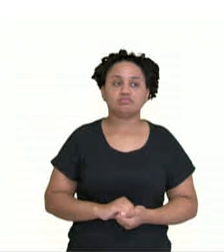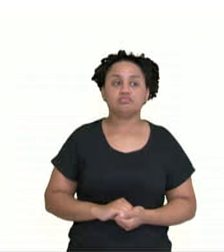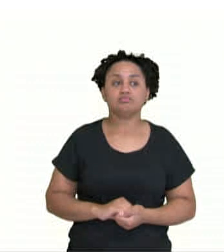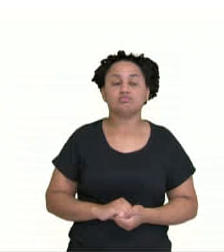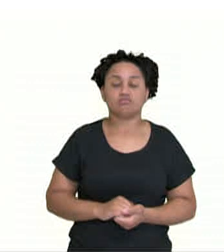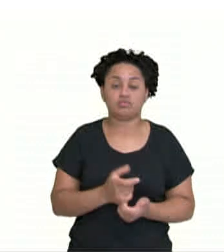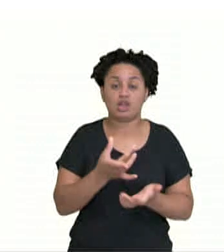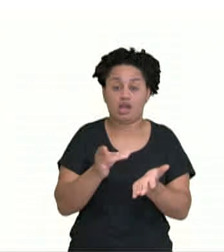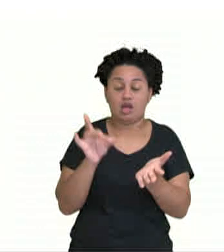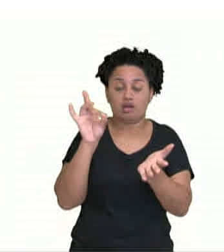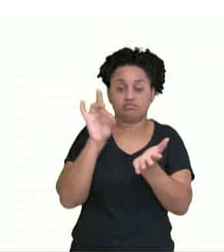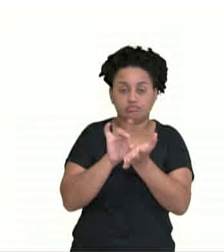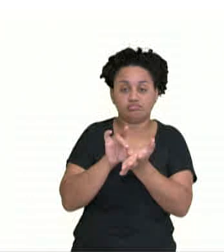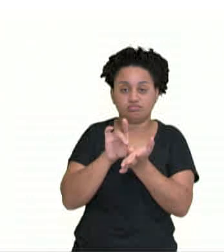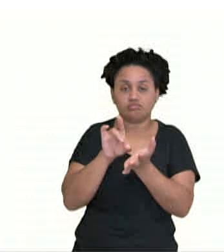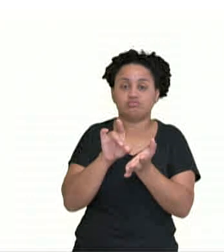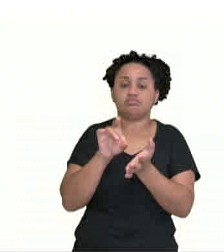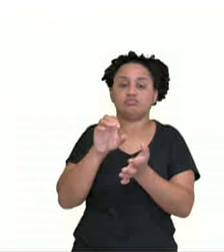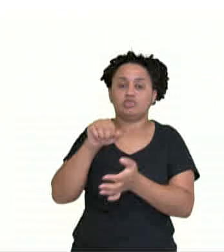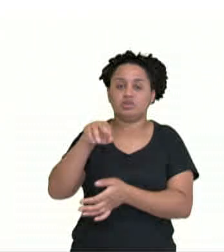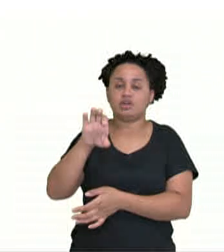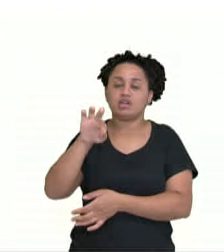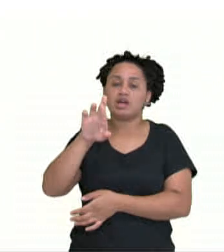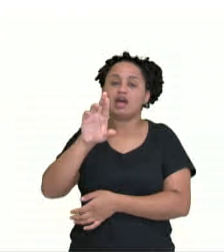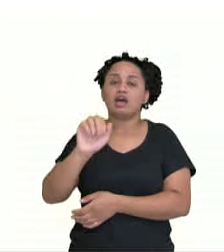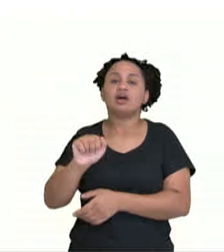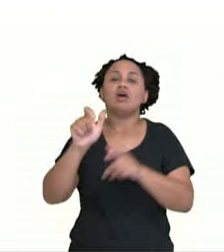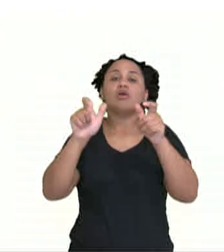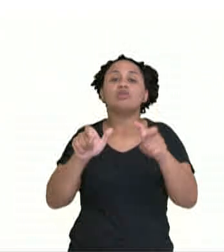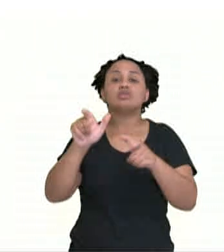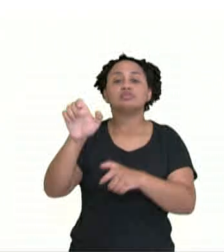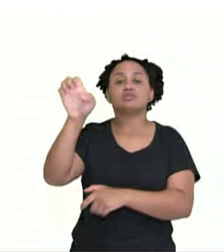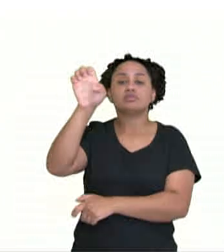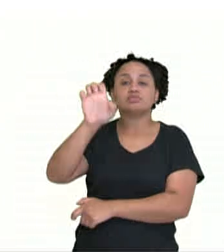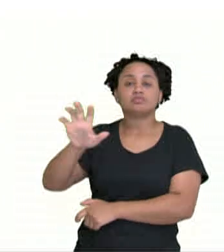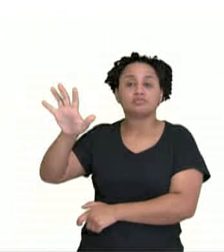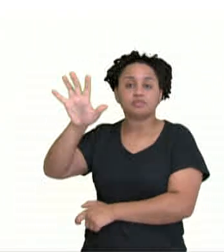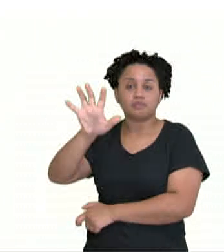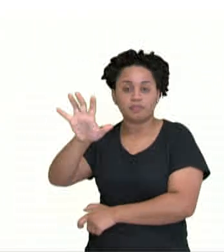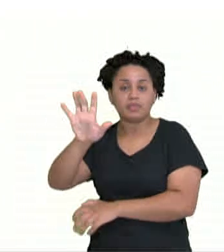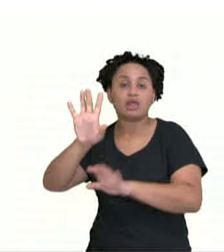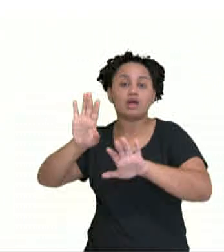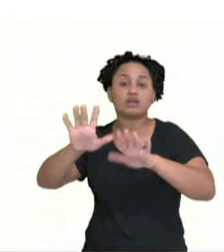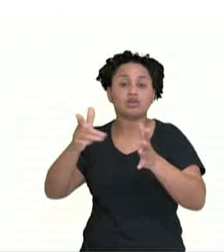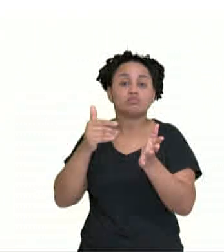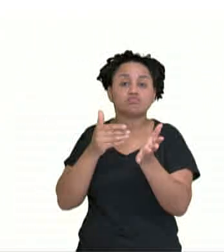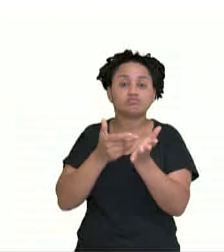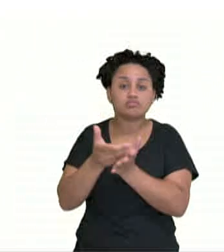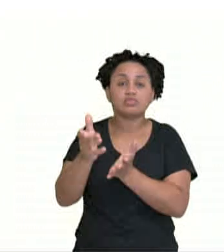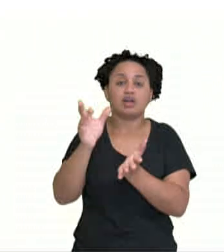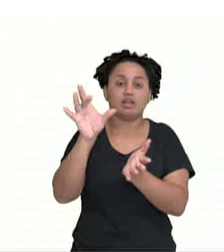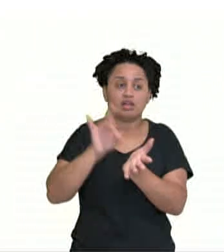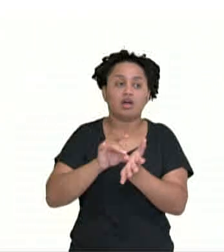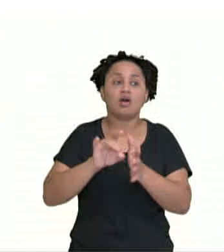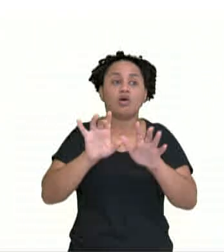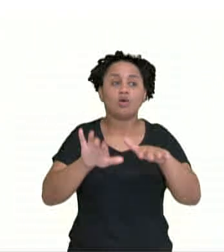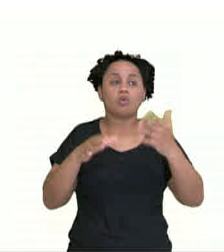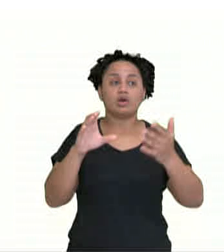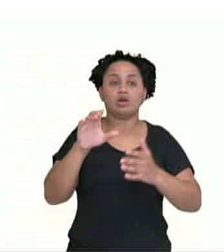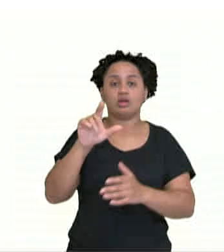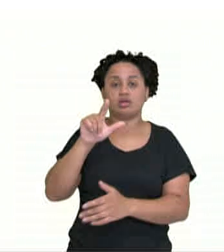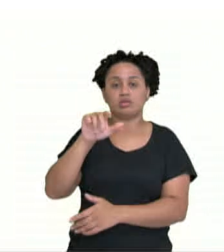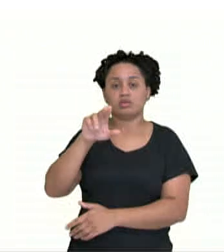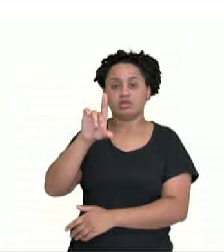da orquestra sinfônica foi a Europa e o grupo só se firmou quando Cláudio Monteverdi distinguiu